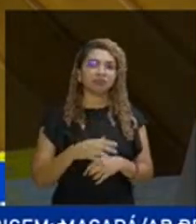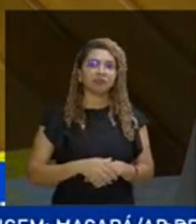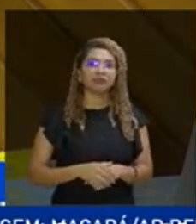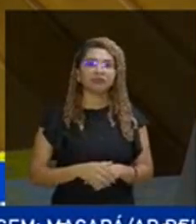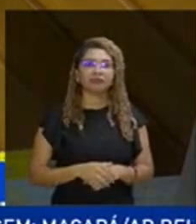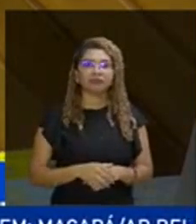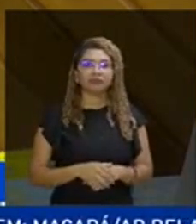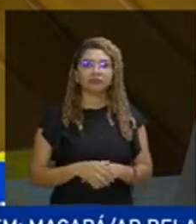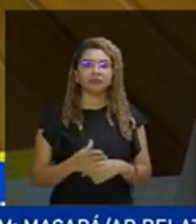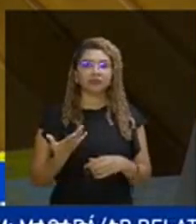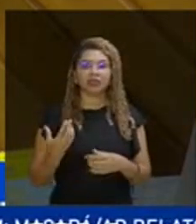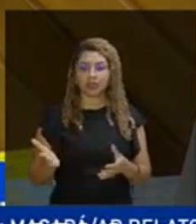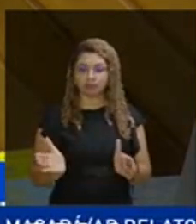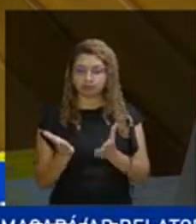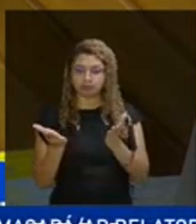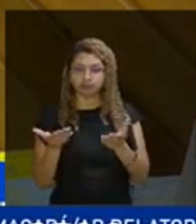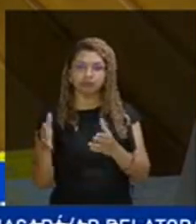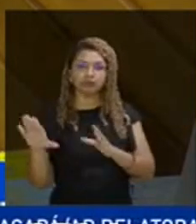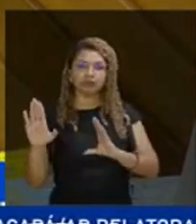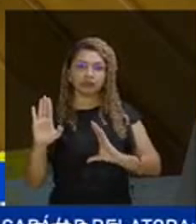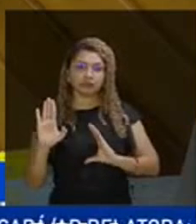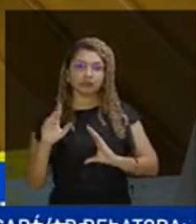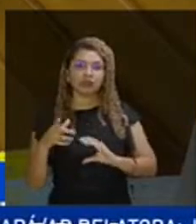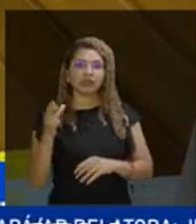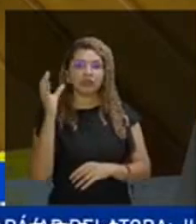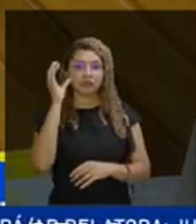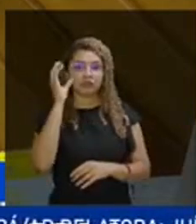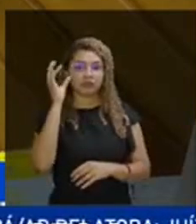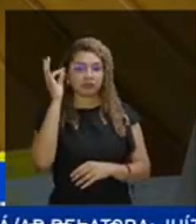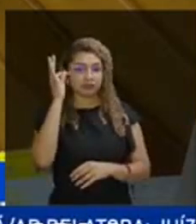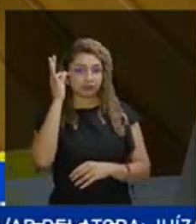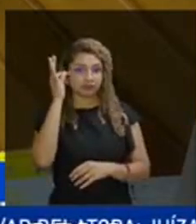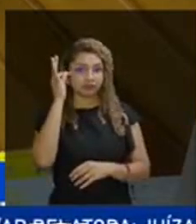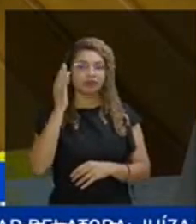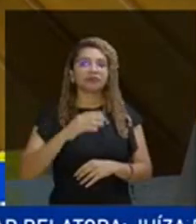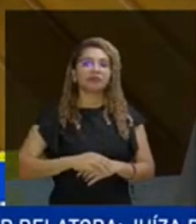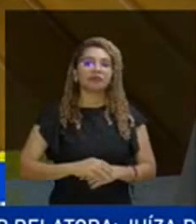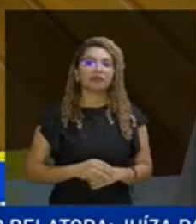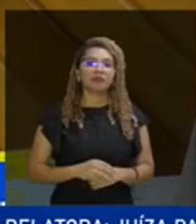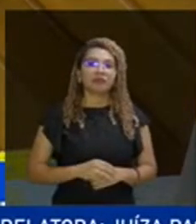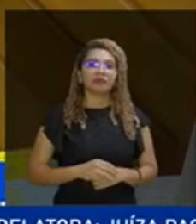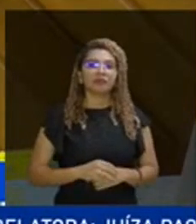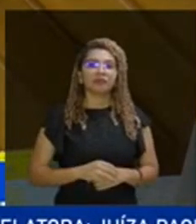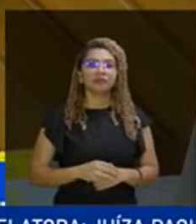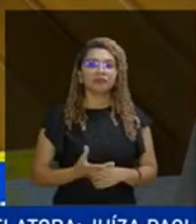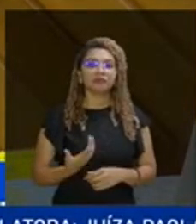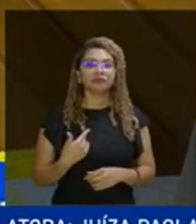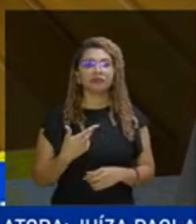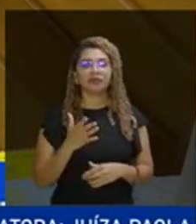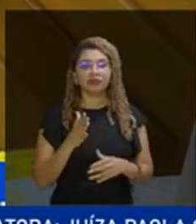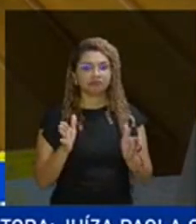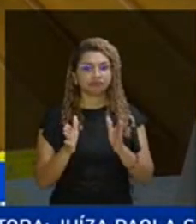candidatura do recorrido. De igual modo, não há qualquer prova da suposta inacessibilidade aos locais nos quais ocorreu a gravação